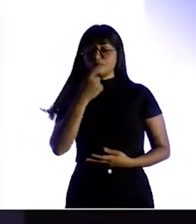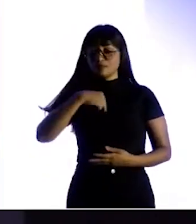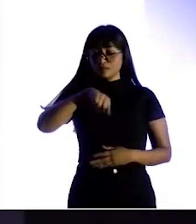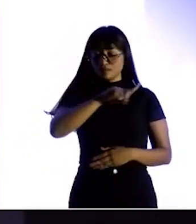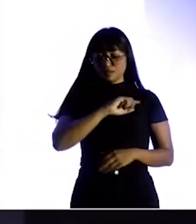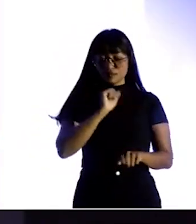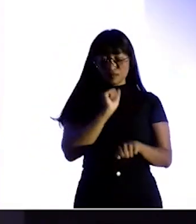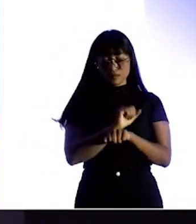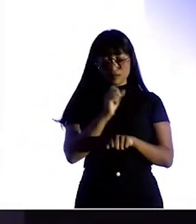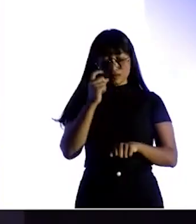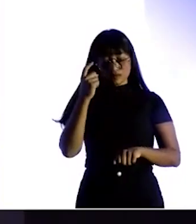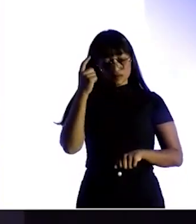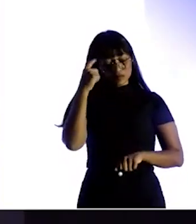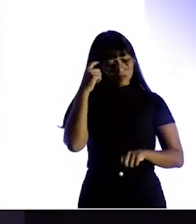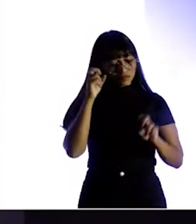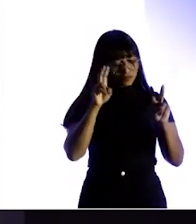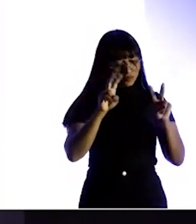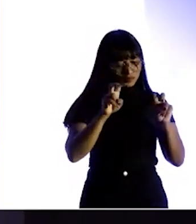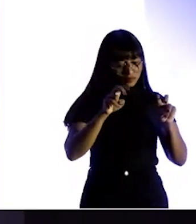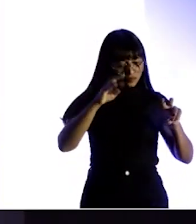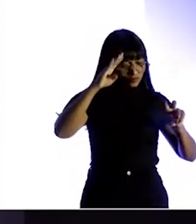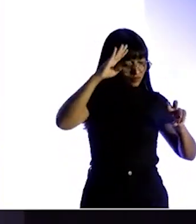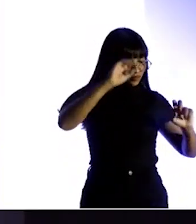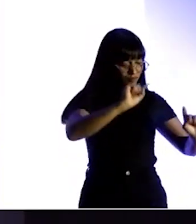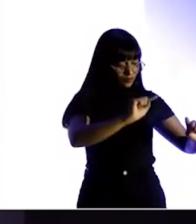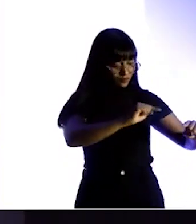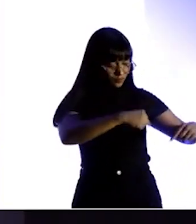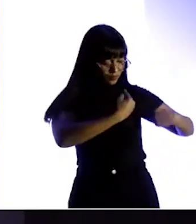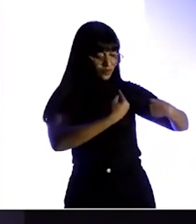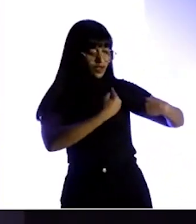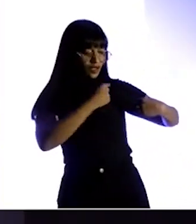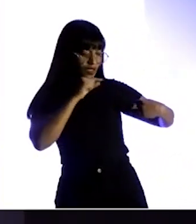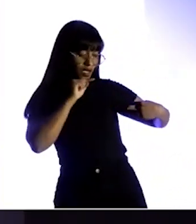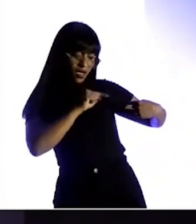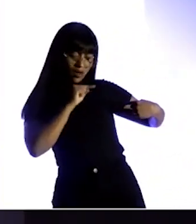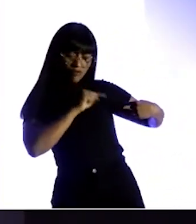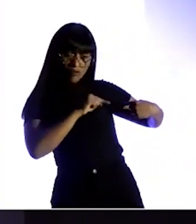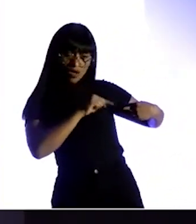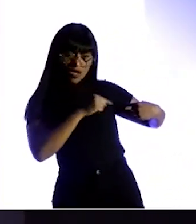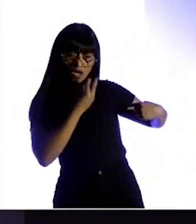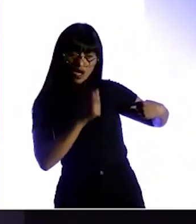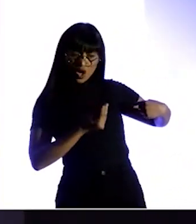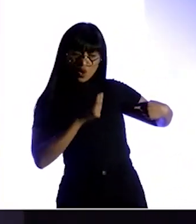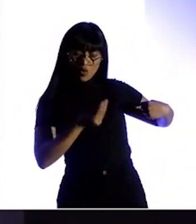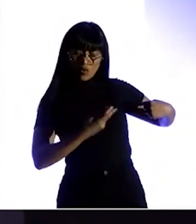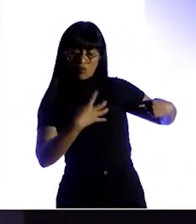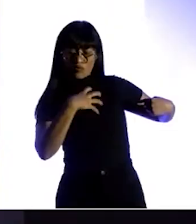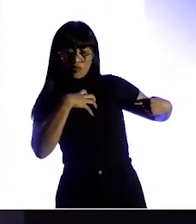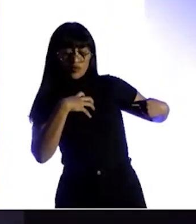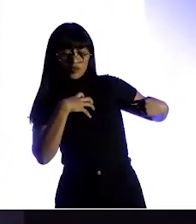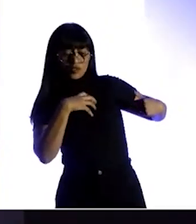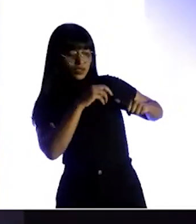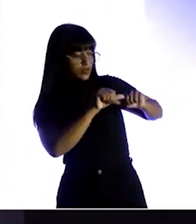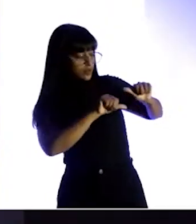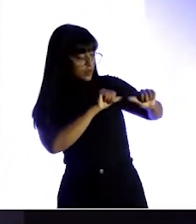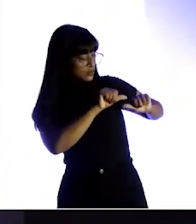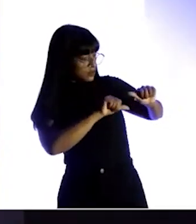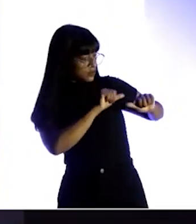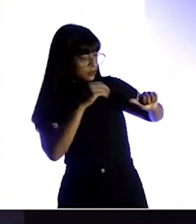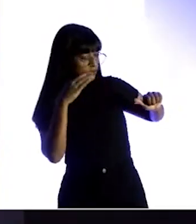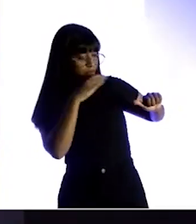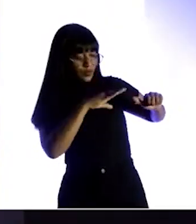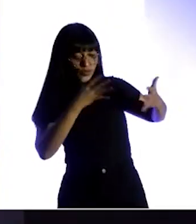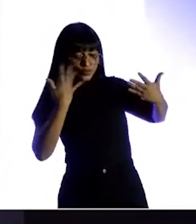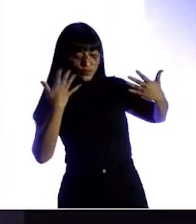da humanidade nesse século, que é como a gente vai lidar com essa questão da mudança do clima. Então, eu vou trazer aqui um pouco de